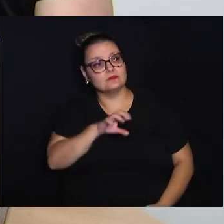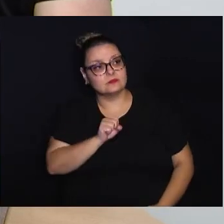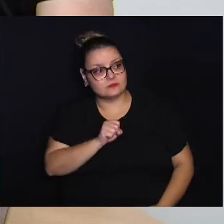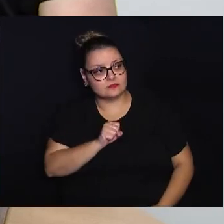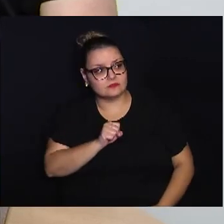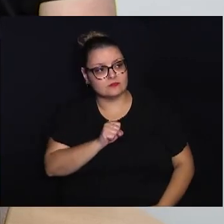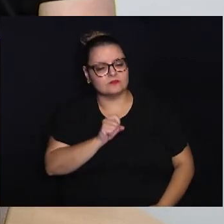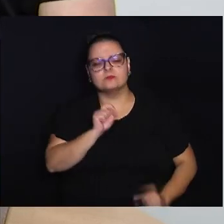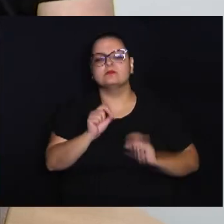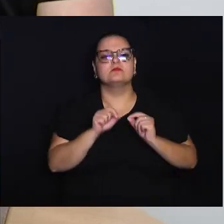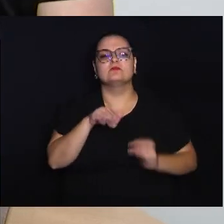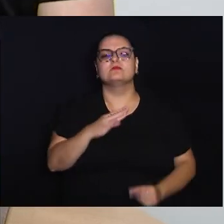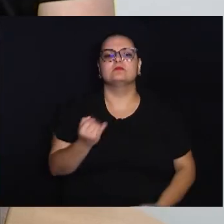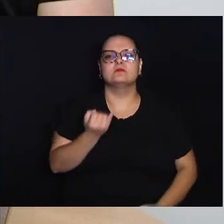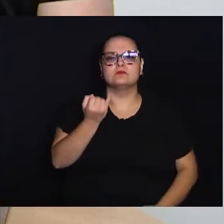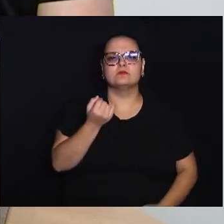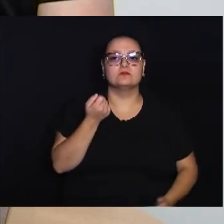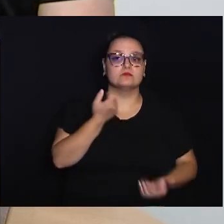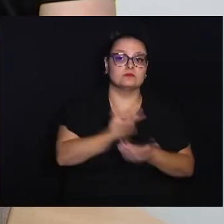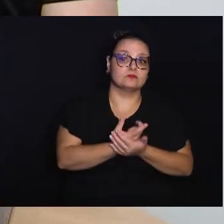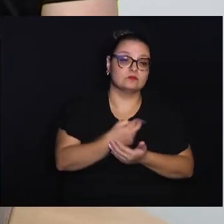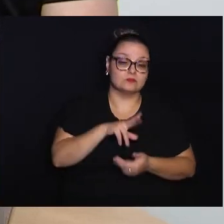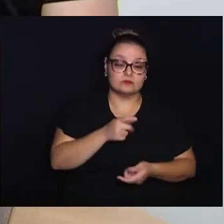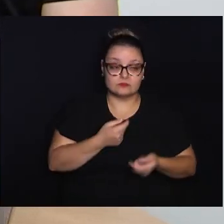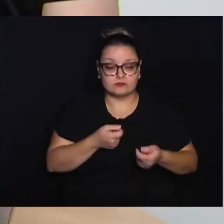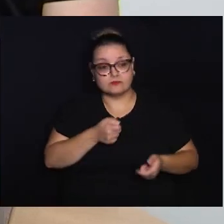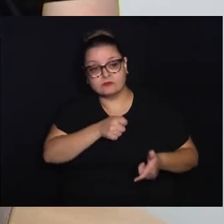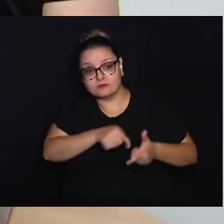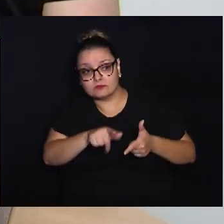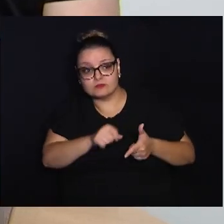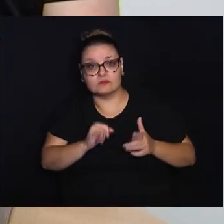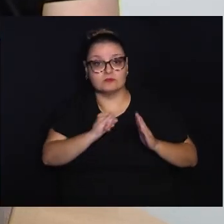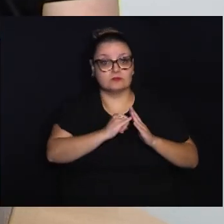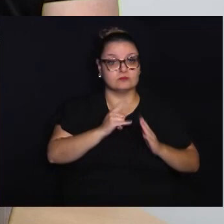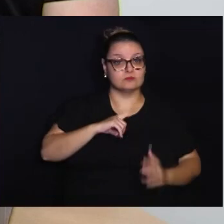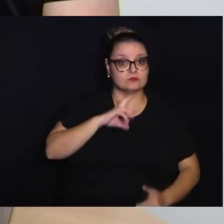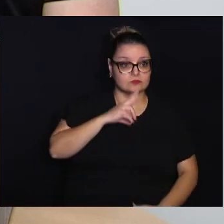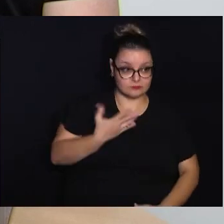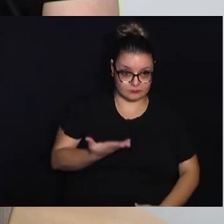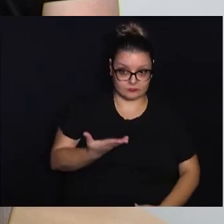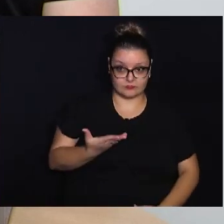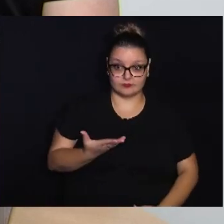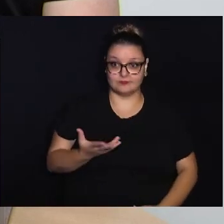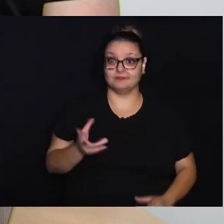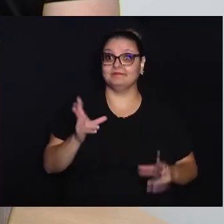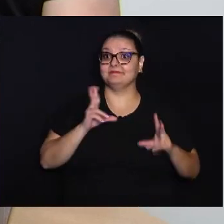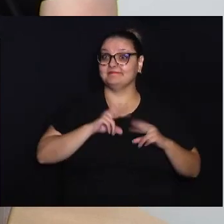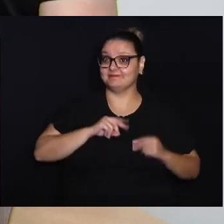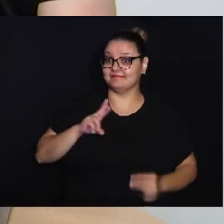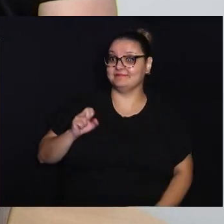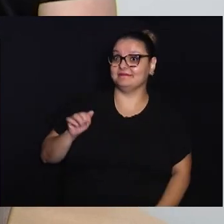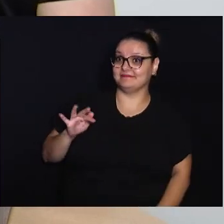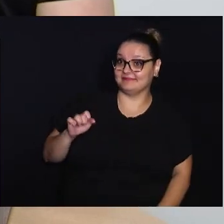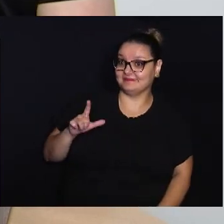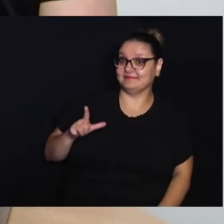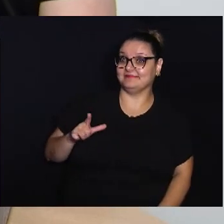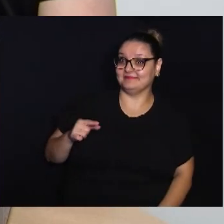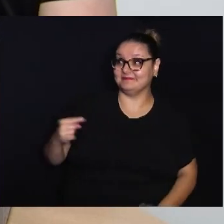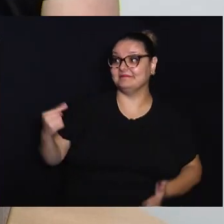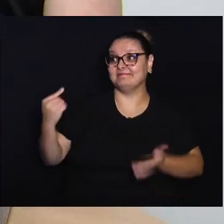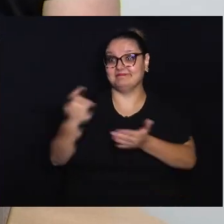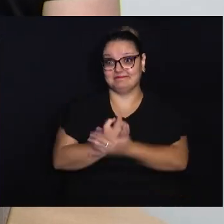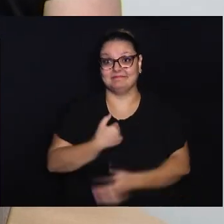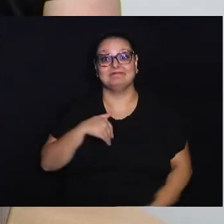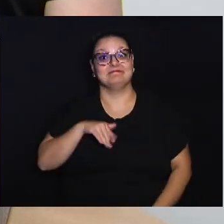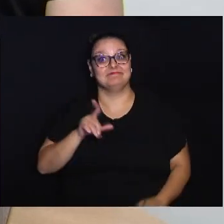Marcos, afinal, o que vale mais a pena? Comprar ou alugar um imóvel? Existe uma resposta para isso? Nossa, Rafael, essa